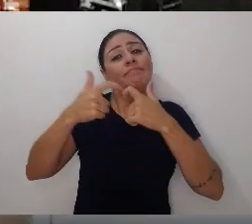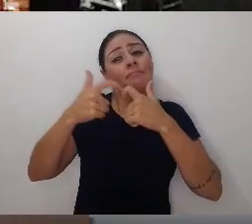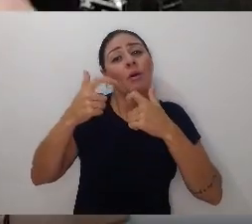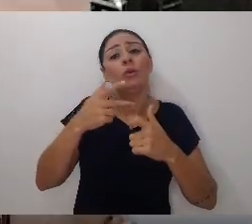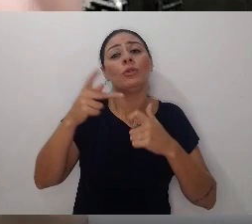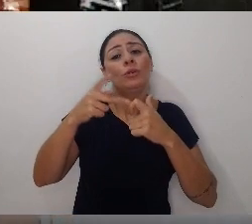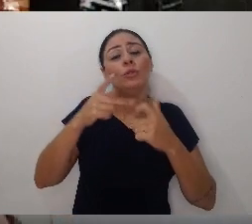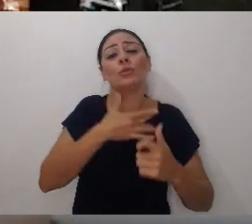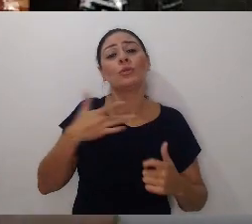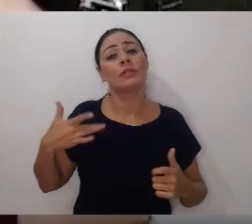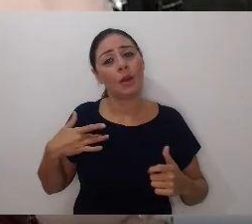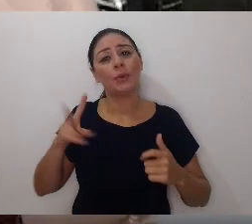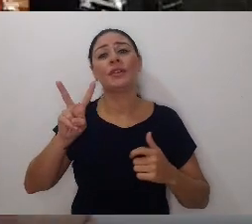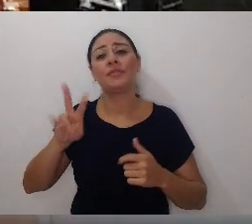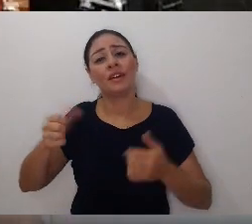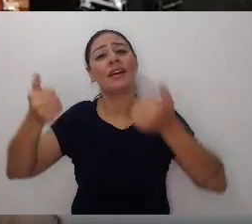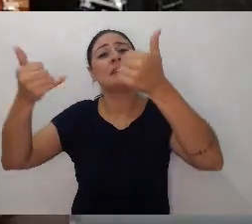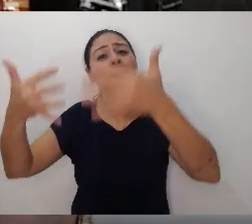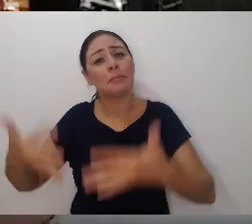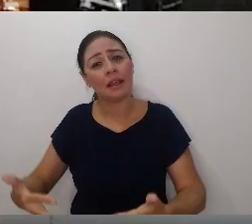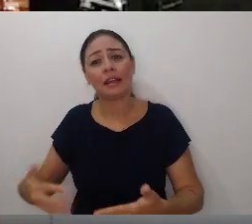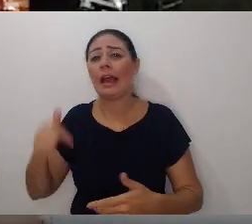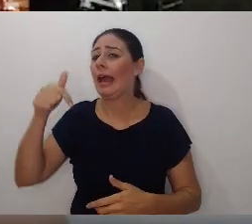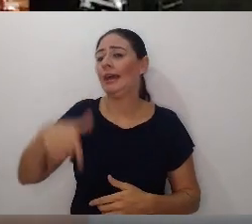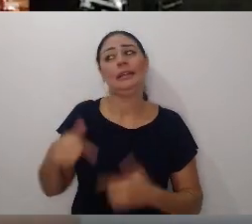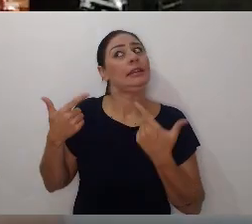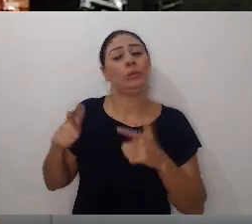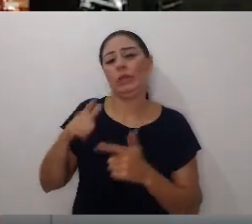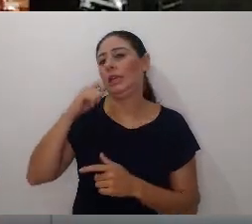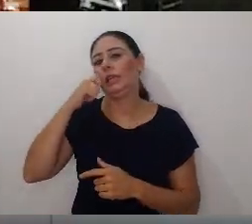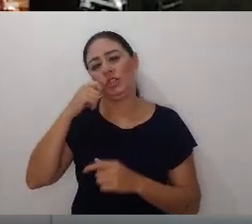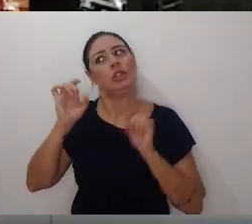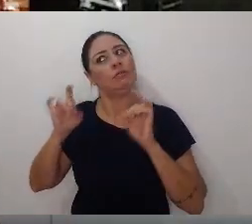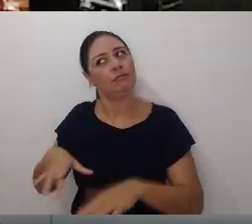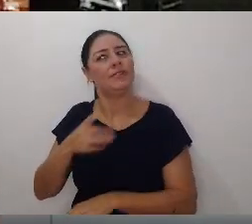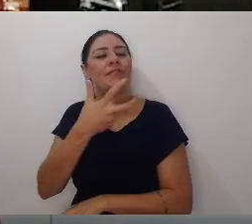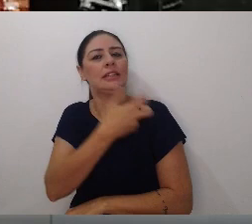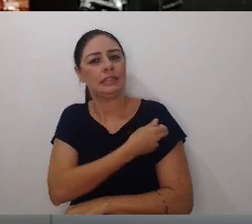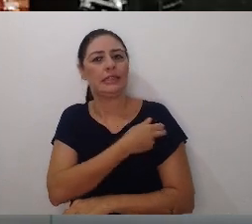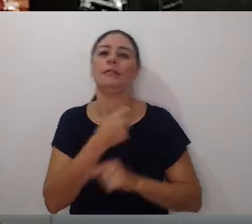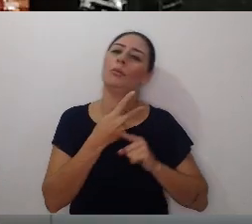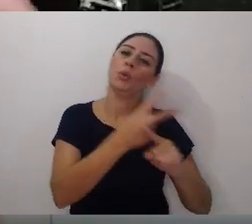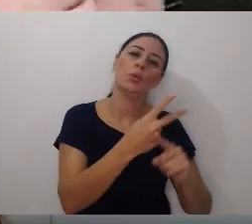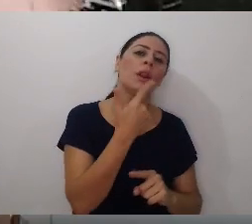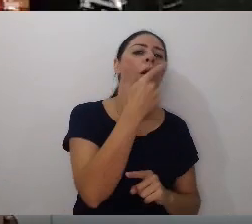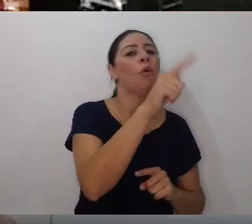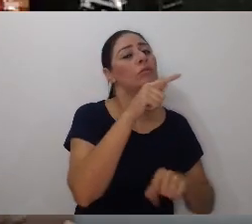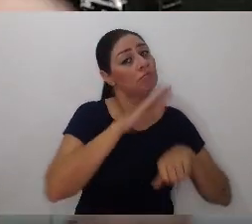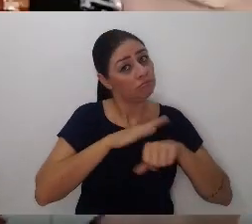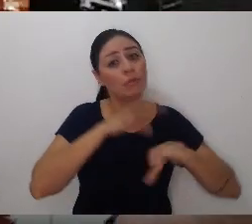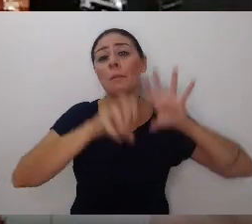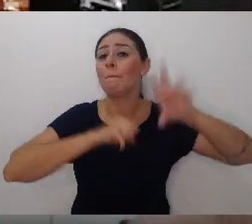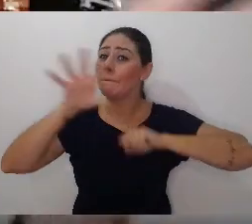alguma coisa lá, o agente sanitário vai te informar alguma coisa que você vai tentando aqui, não é nesse posto que está funcionando,